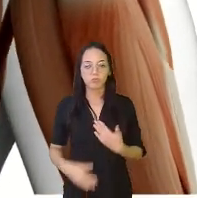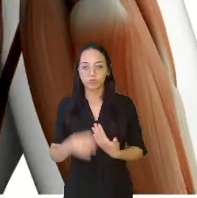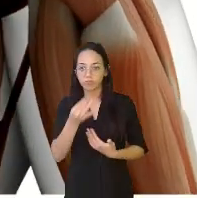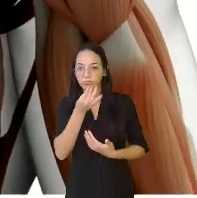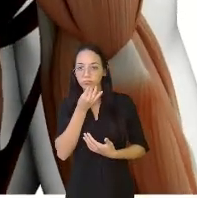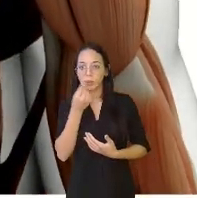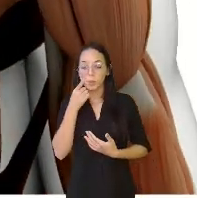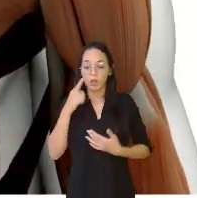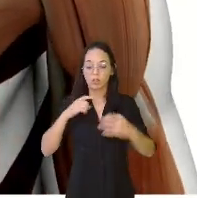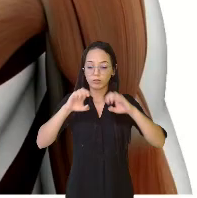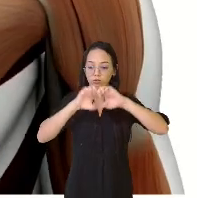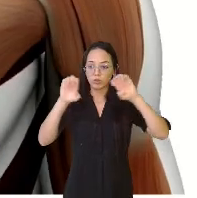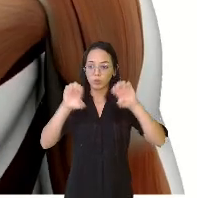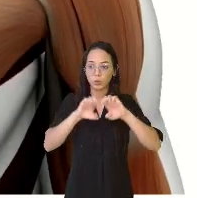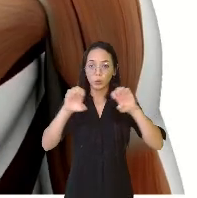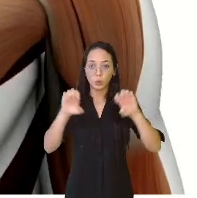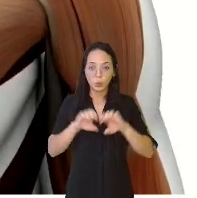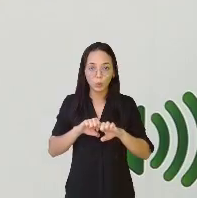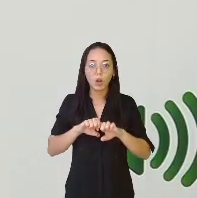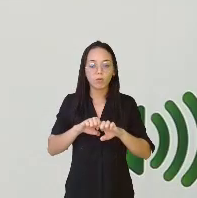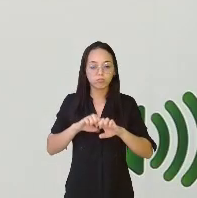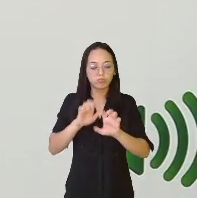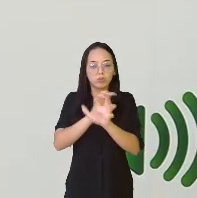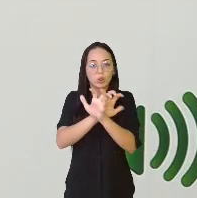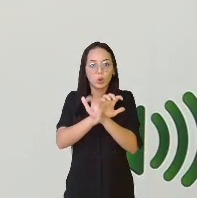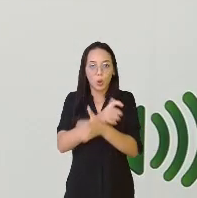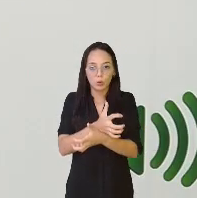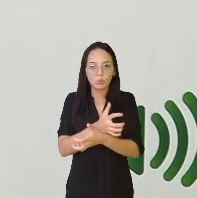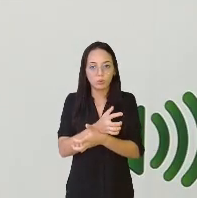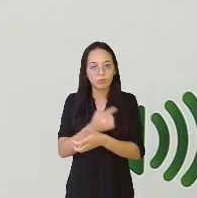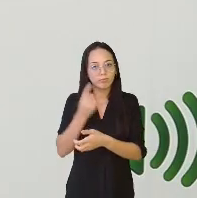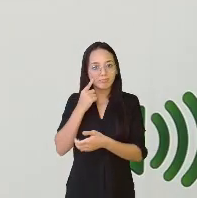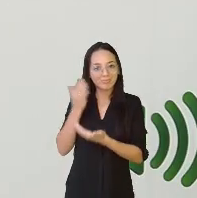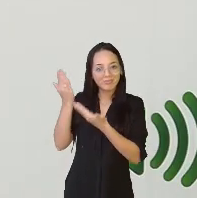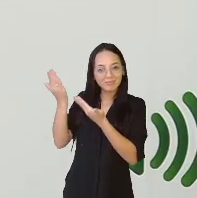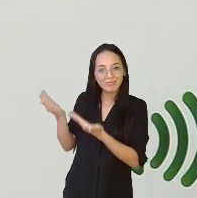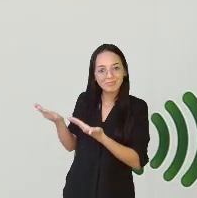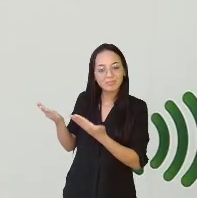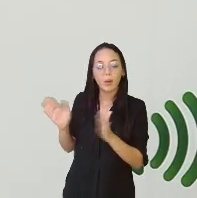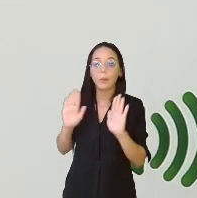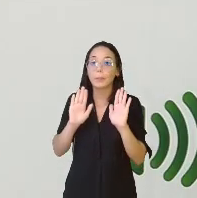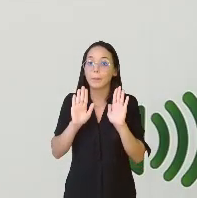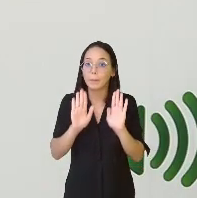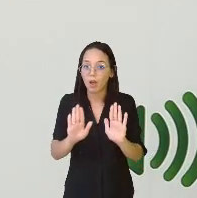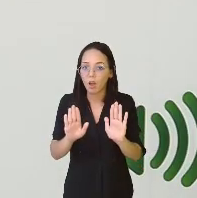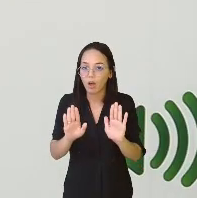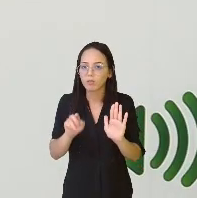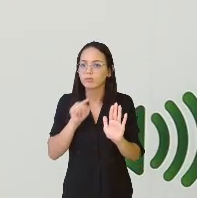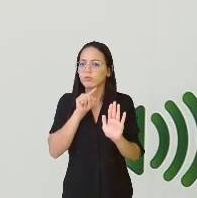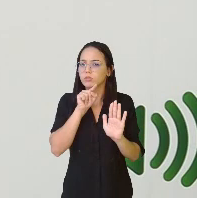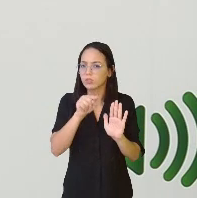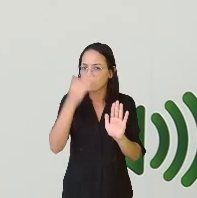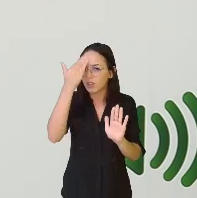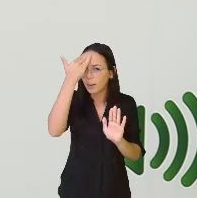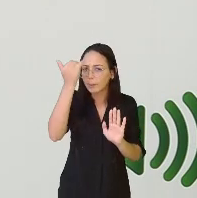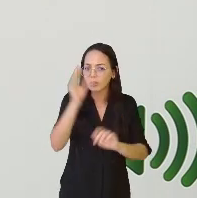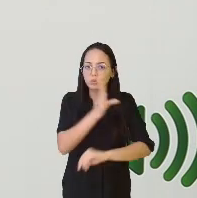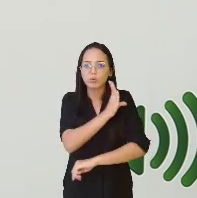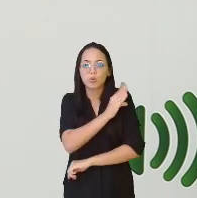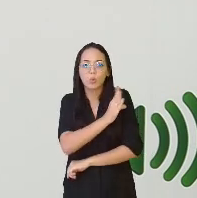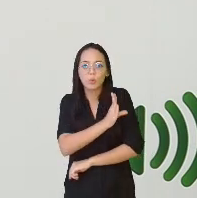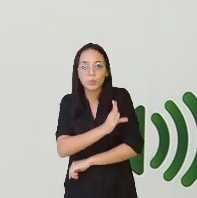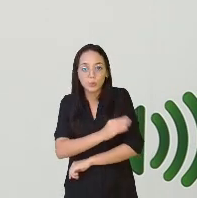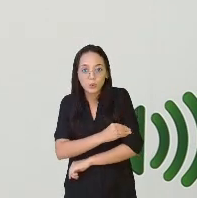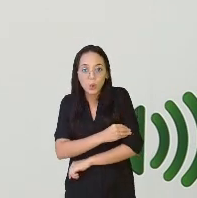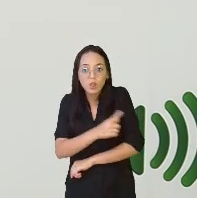uma estrutura esquelética grande aqui, mas acredita, o músculo